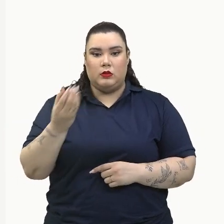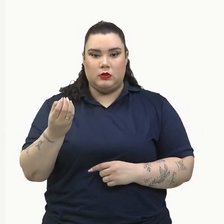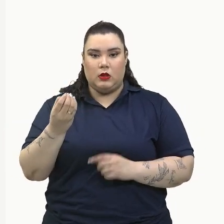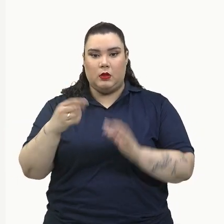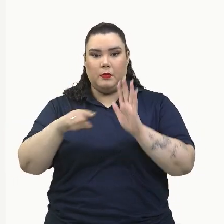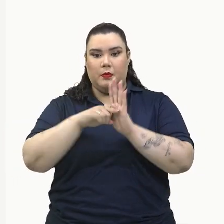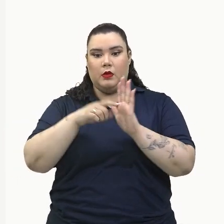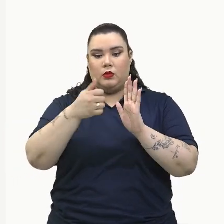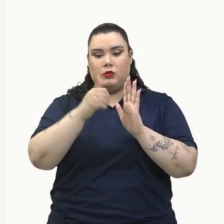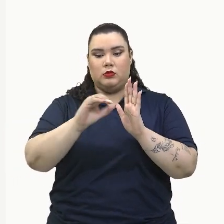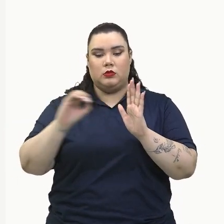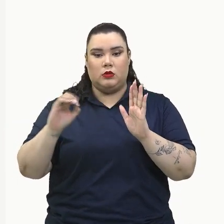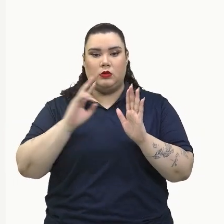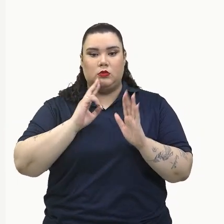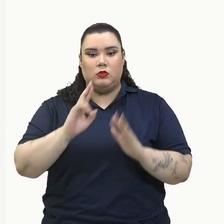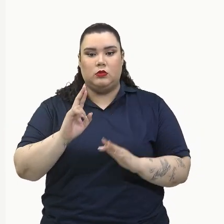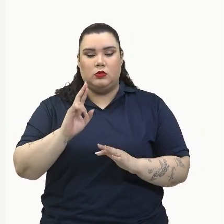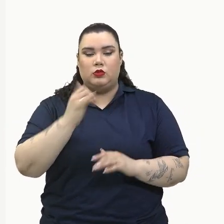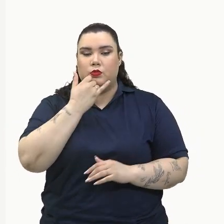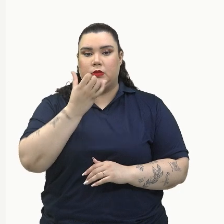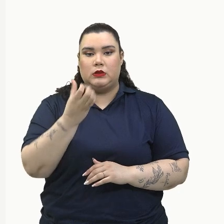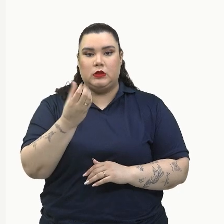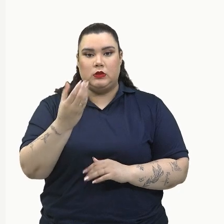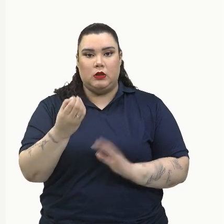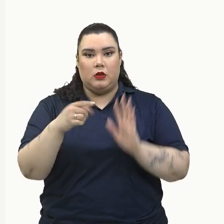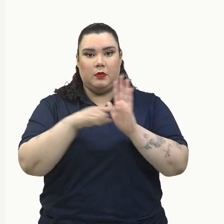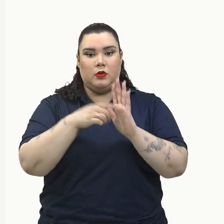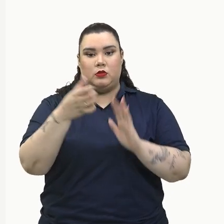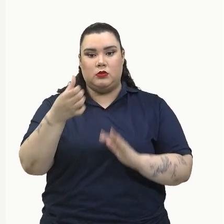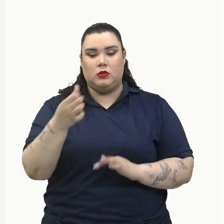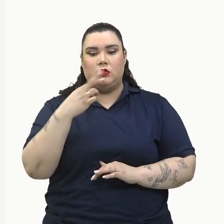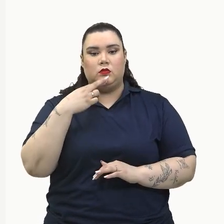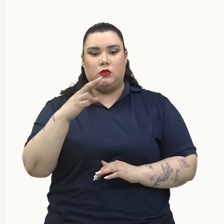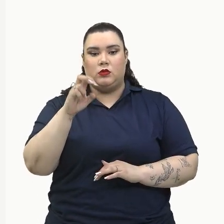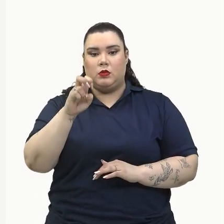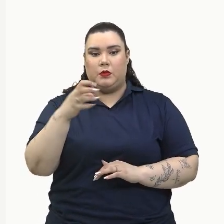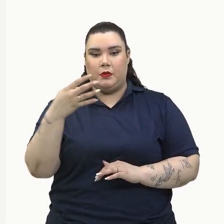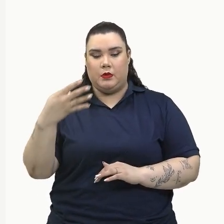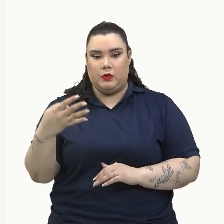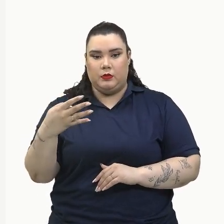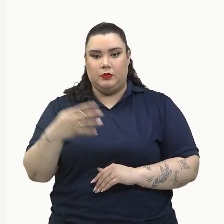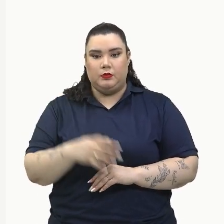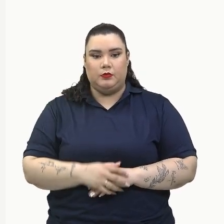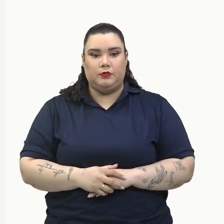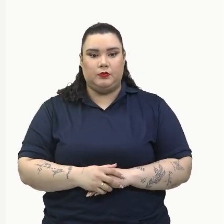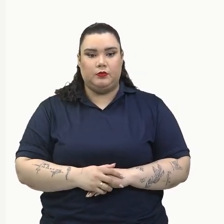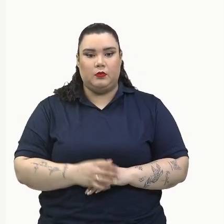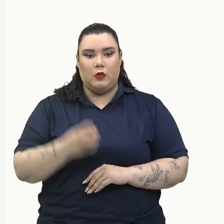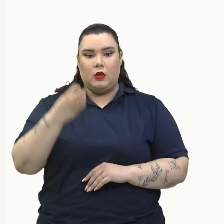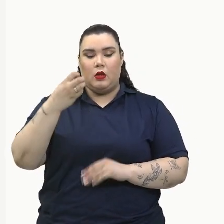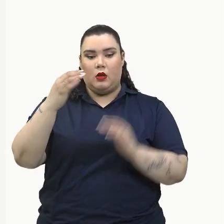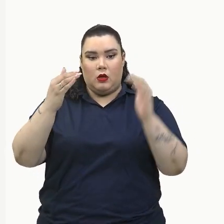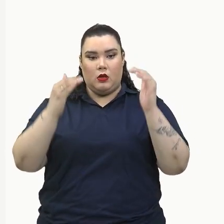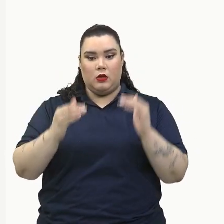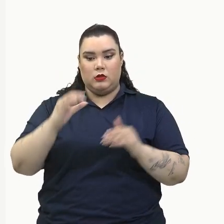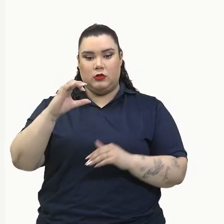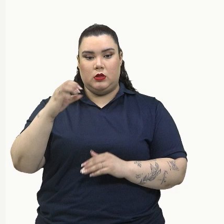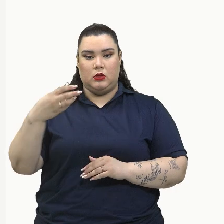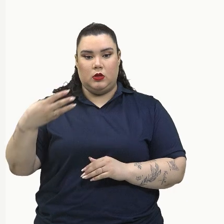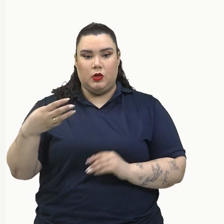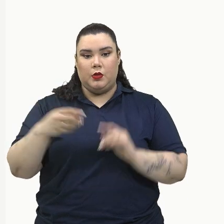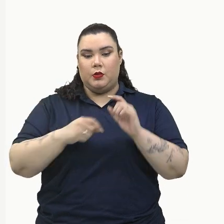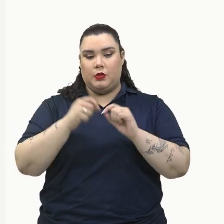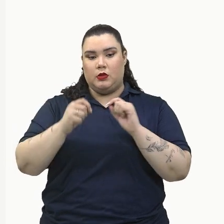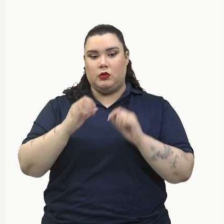54. Beleza. E C3, né? Então, eu vou ter aqui, ó, 3 ao cubo, menos 6 vezes 3